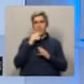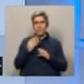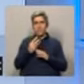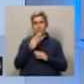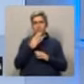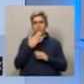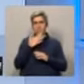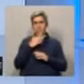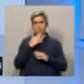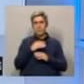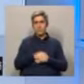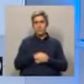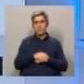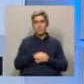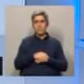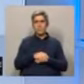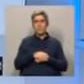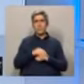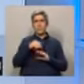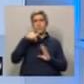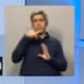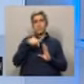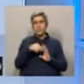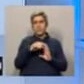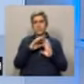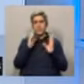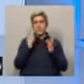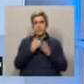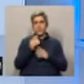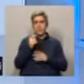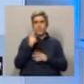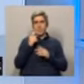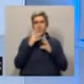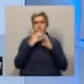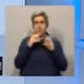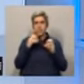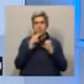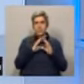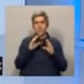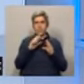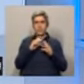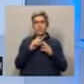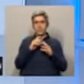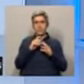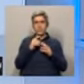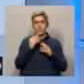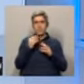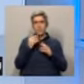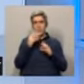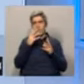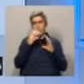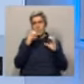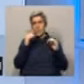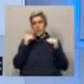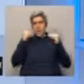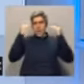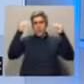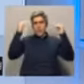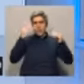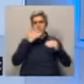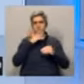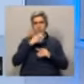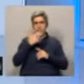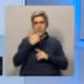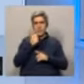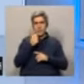moderado sudoeste. Quanto à zona sul, de um modo geral, pouca nebulosidade, apenas temporariamente nublado por nuvens altas, Évora chegará aos